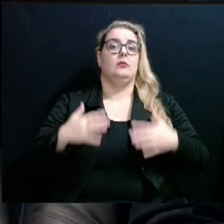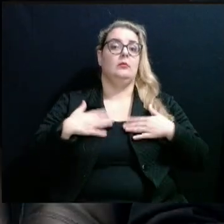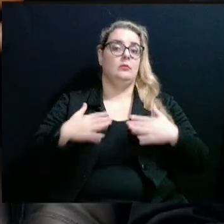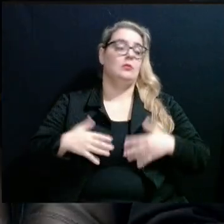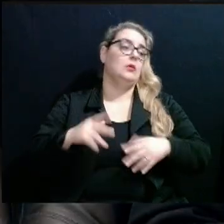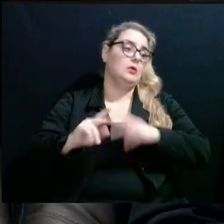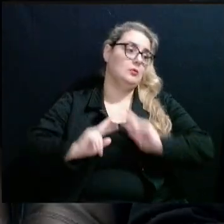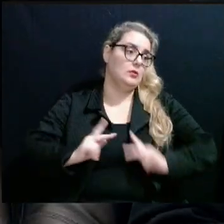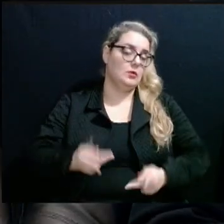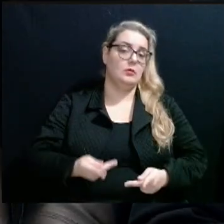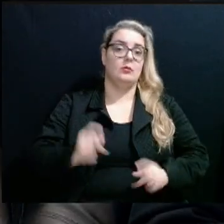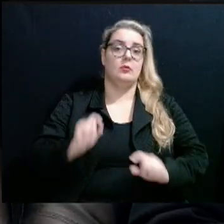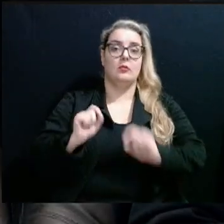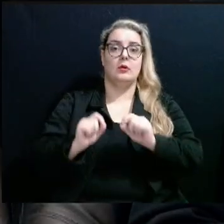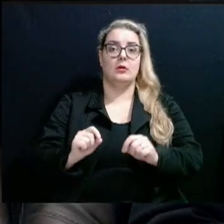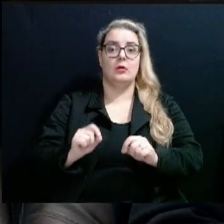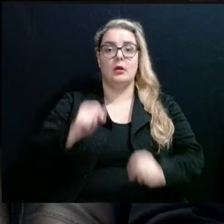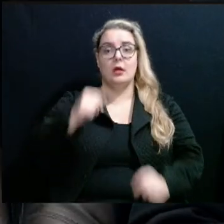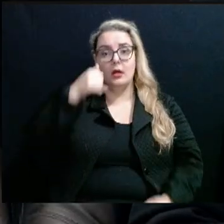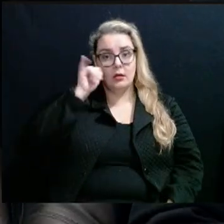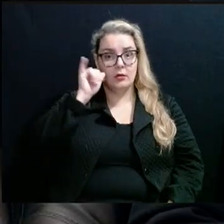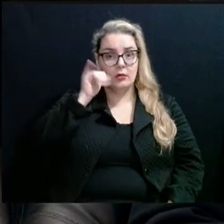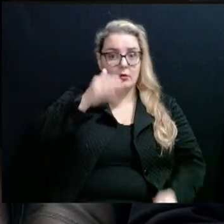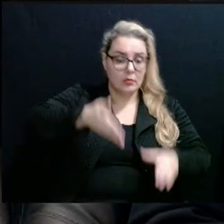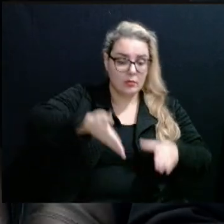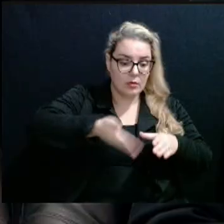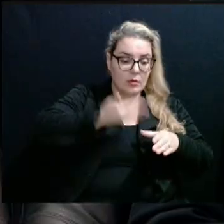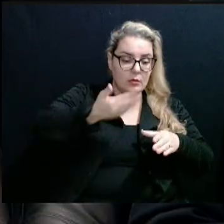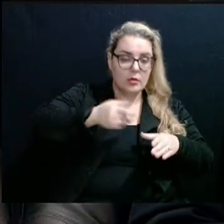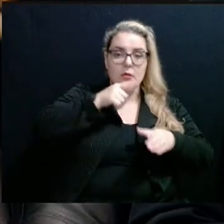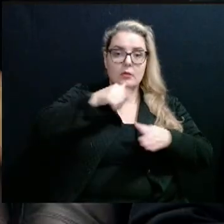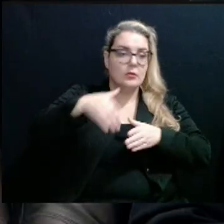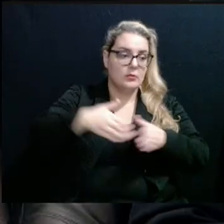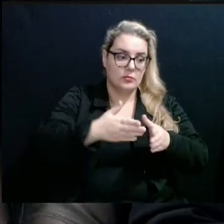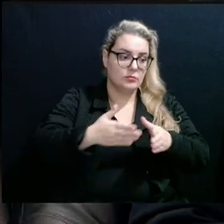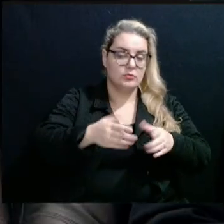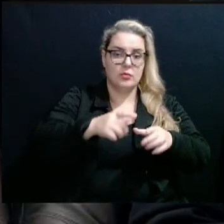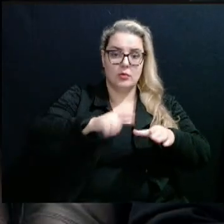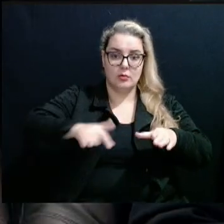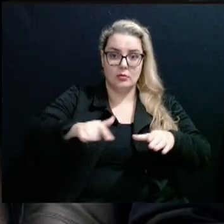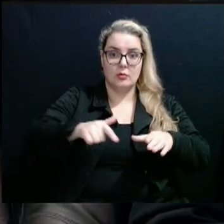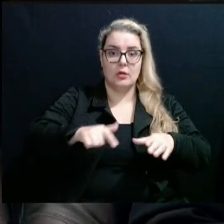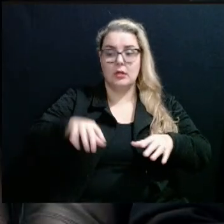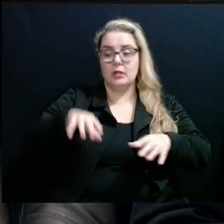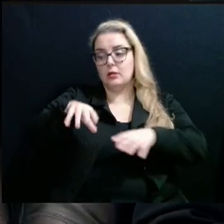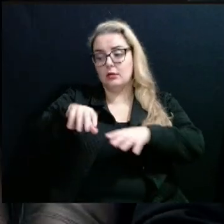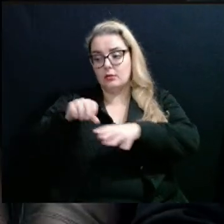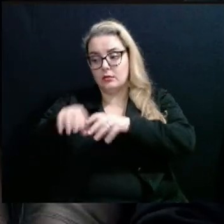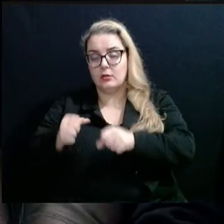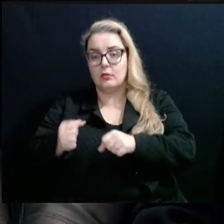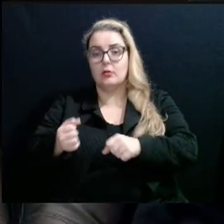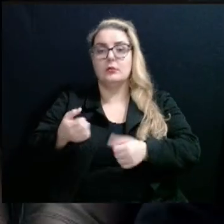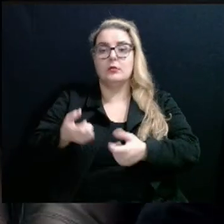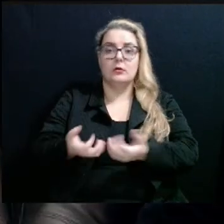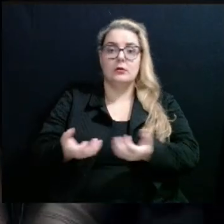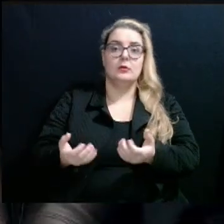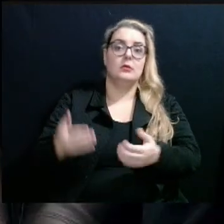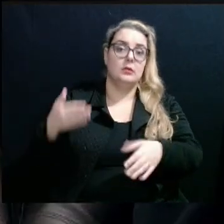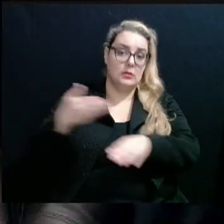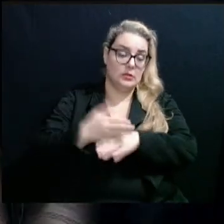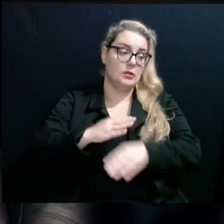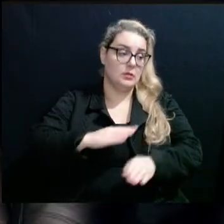tomando água de um riacho, de um rio, enfim, de um lago, tendo acesso a essas bactérias, né? Que